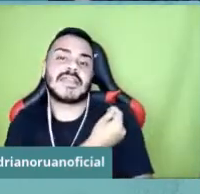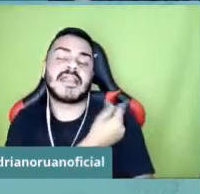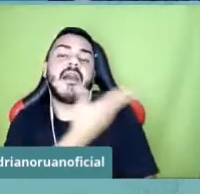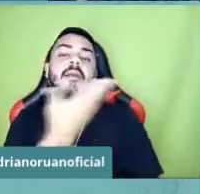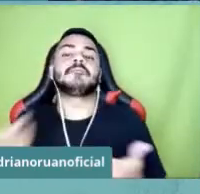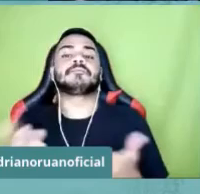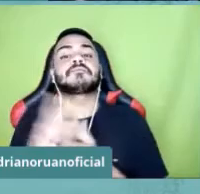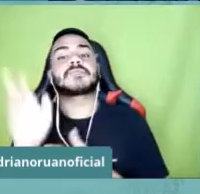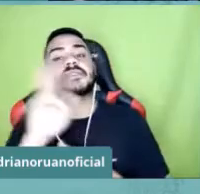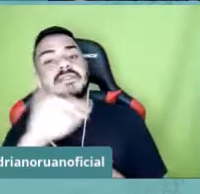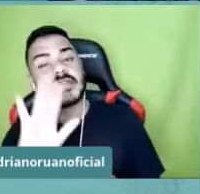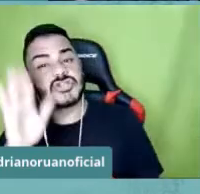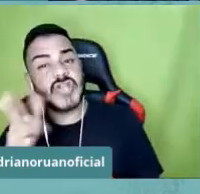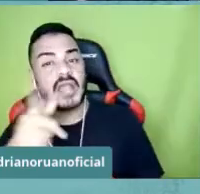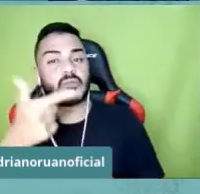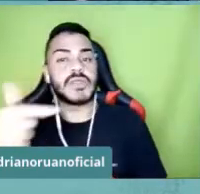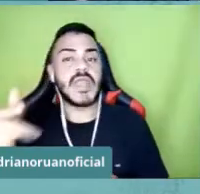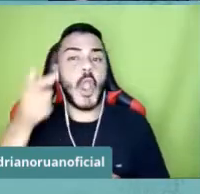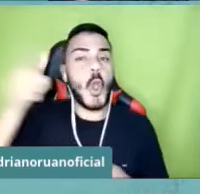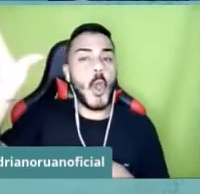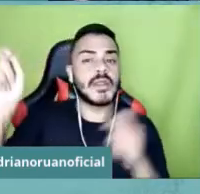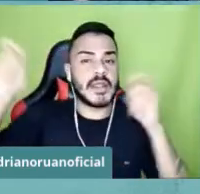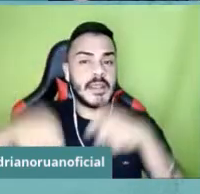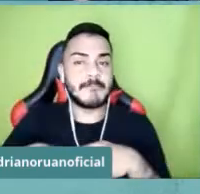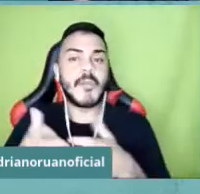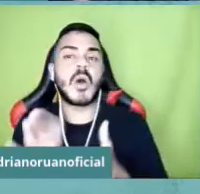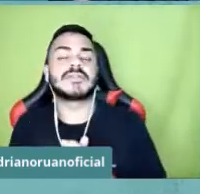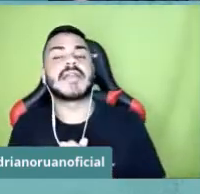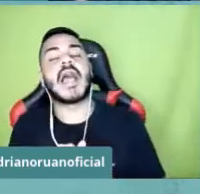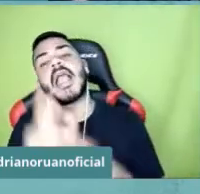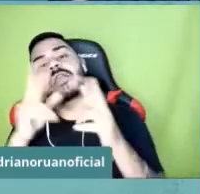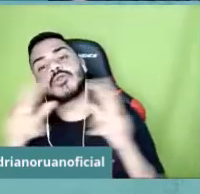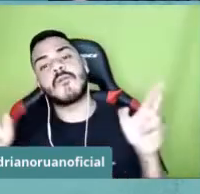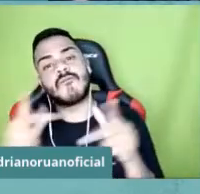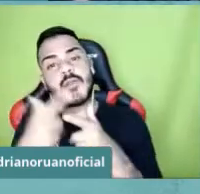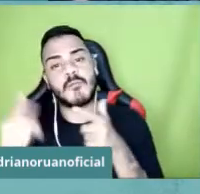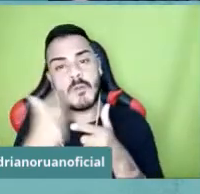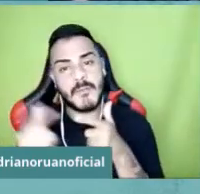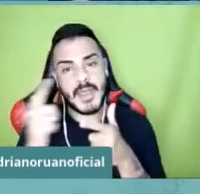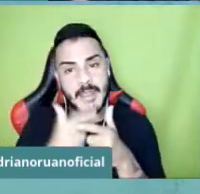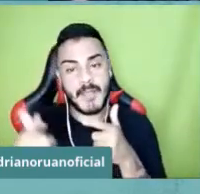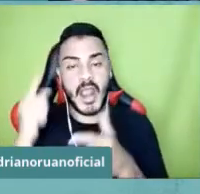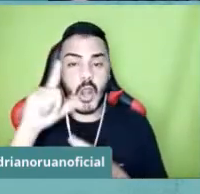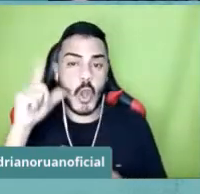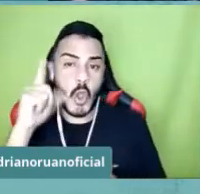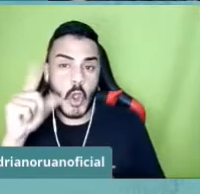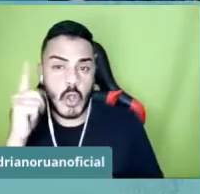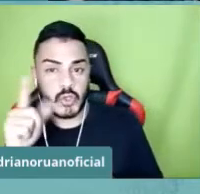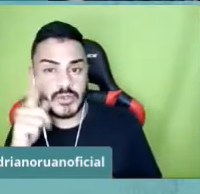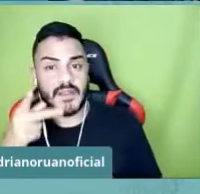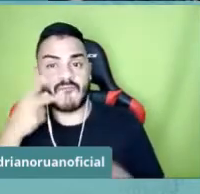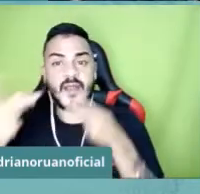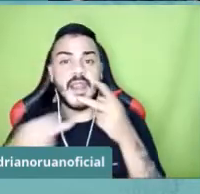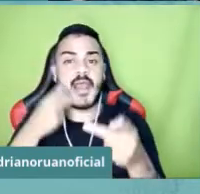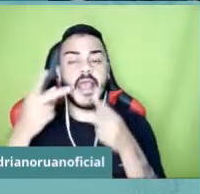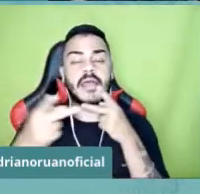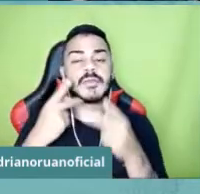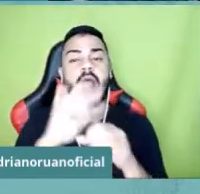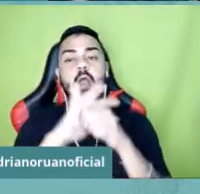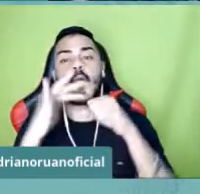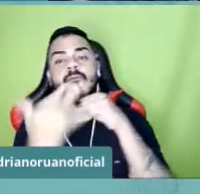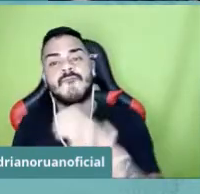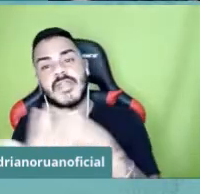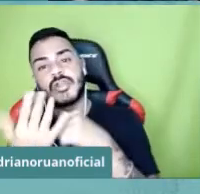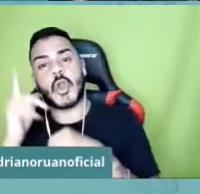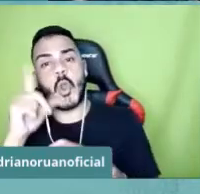já não tem outra que possa resolver o nosso problema. É claro que a gente está falando em relação à Covid aqui, obviamente a